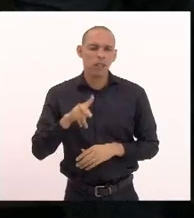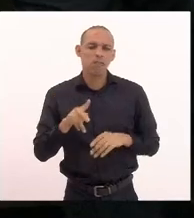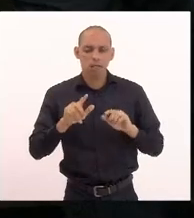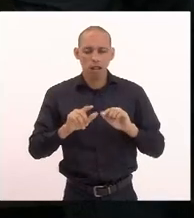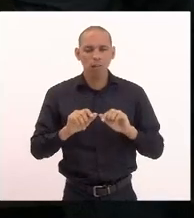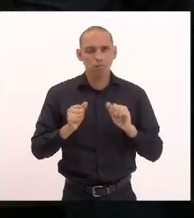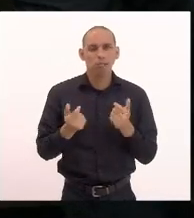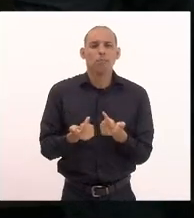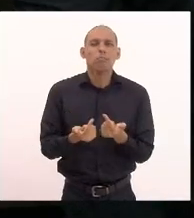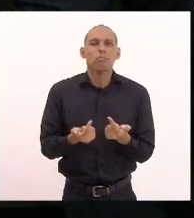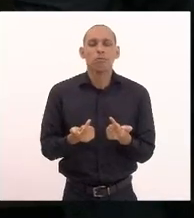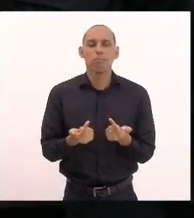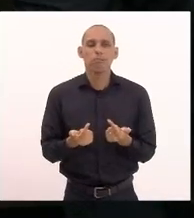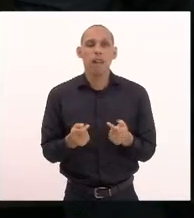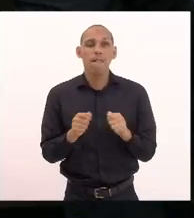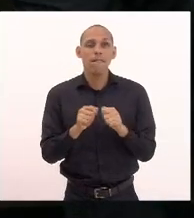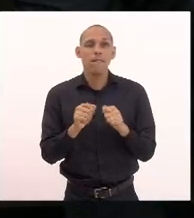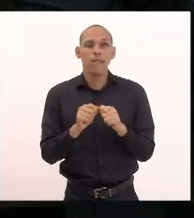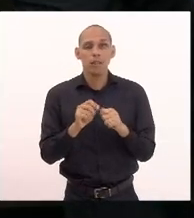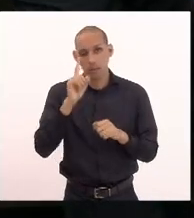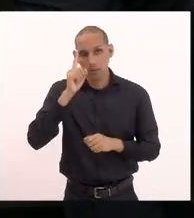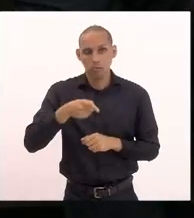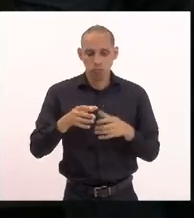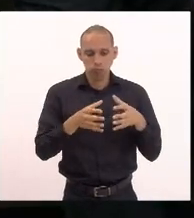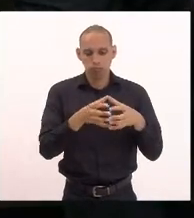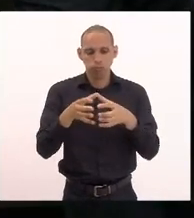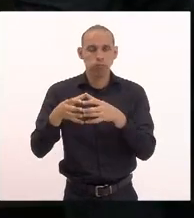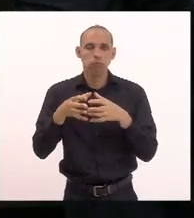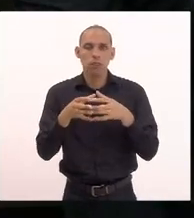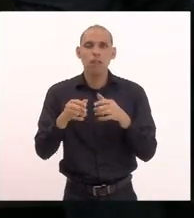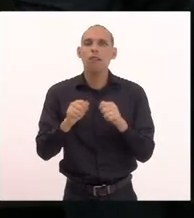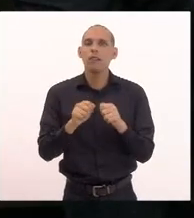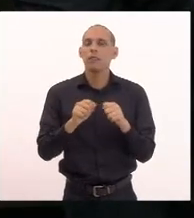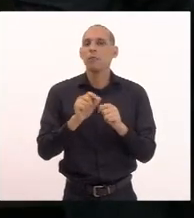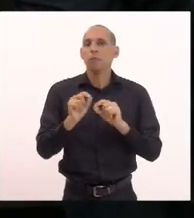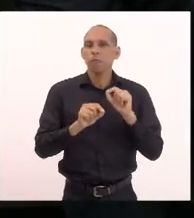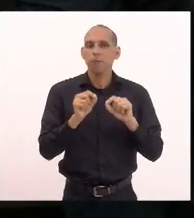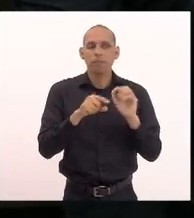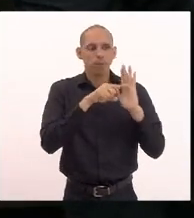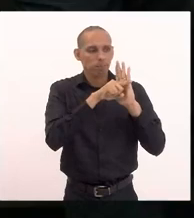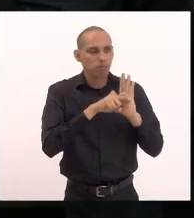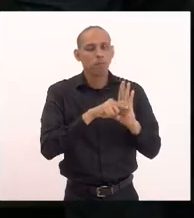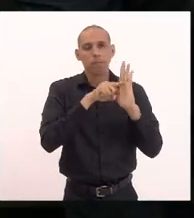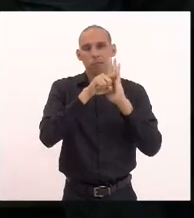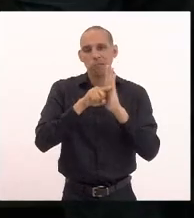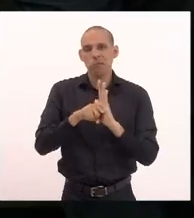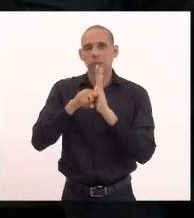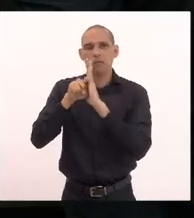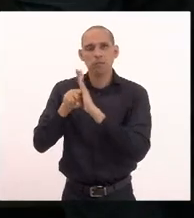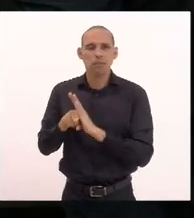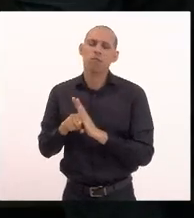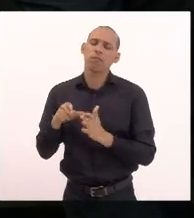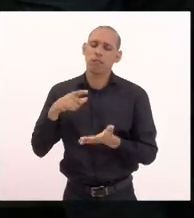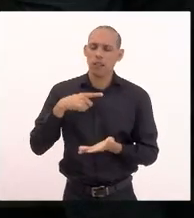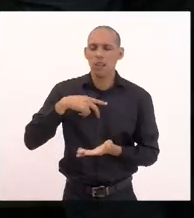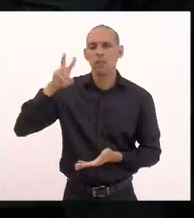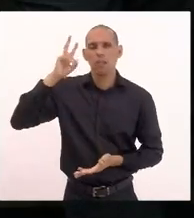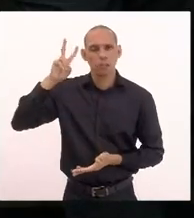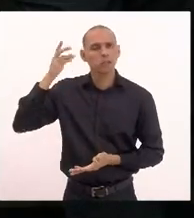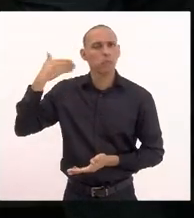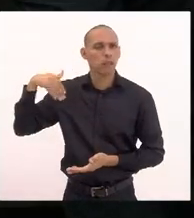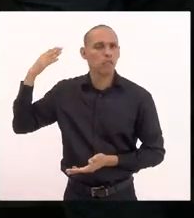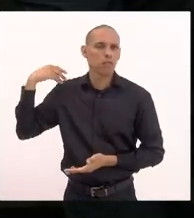comissão que por acaso fazia parte, e a cada local verificar. Então, houve precedente nessa casa,